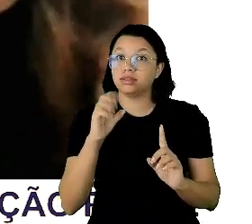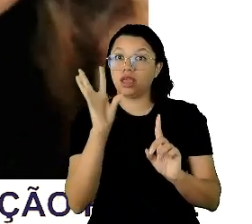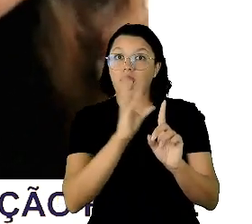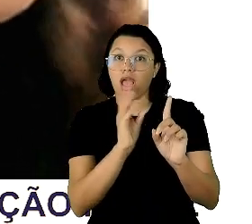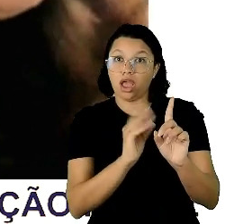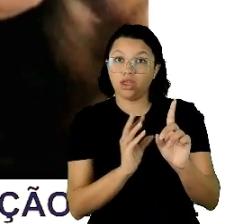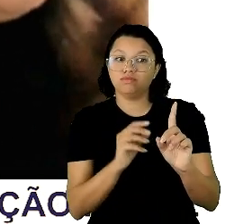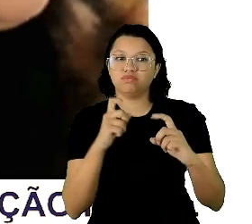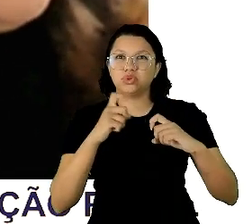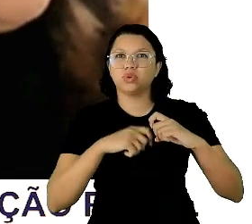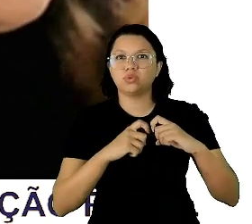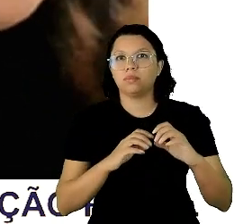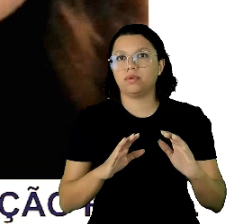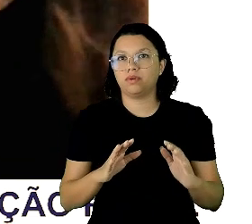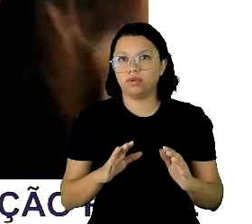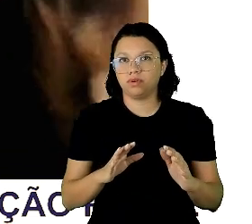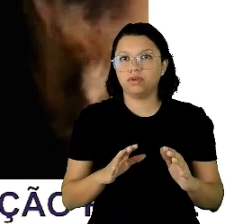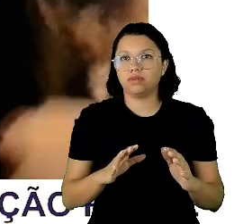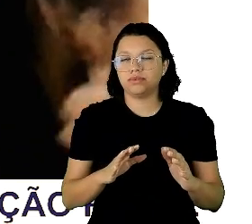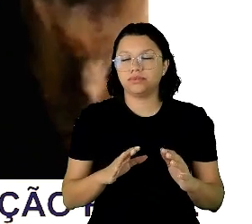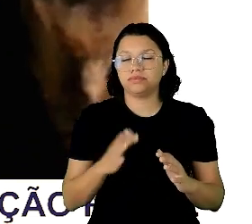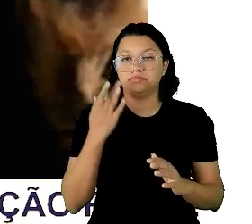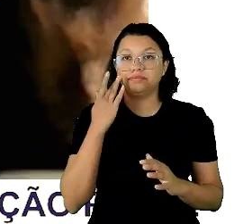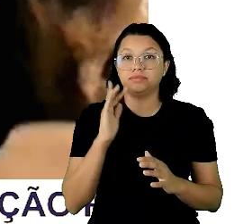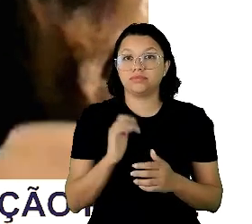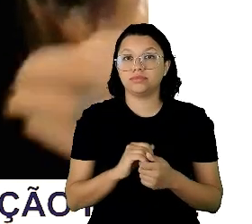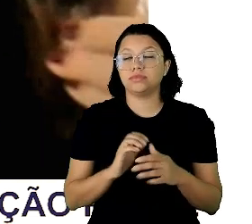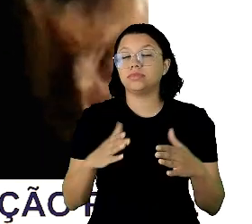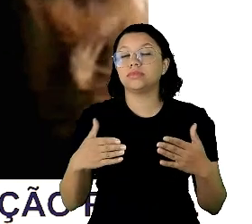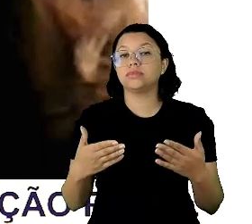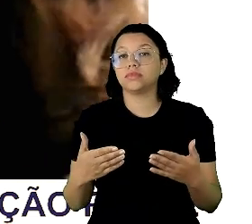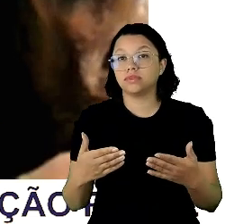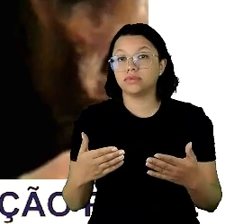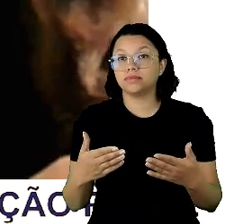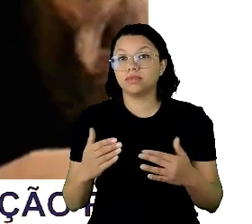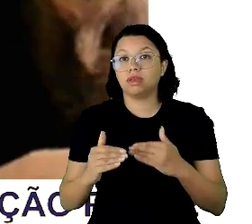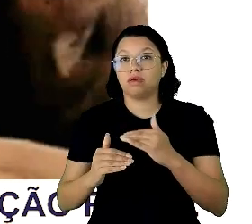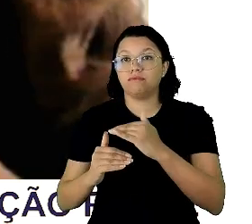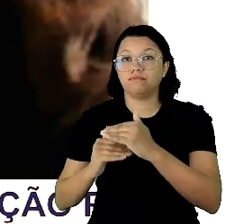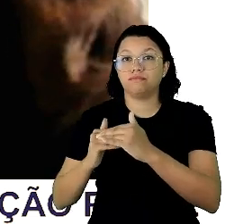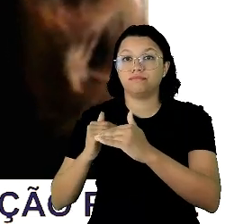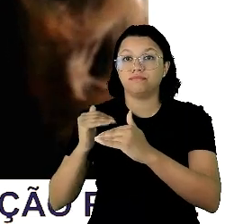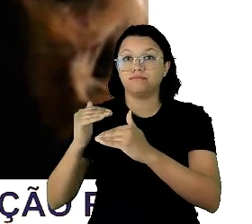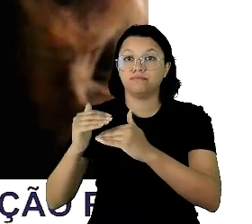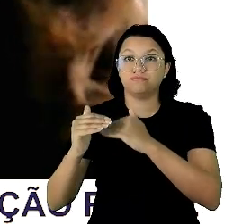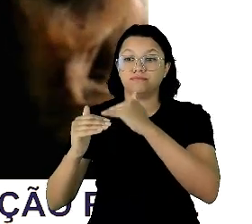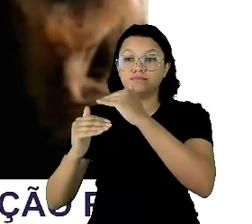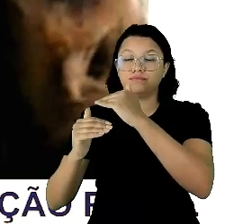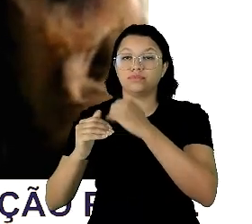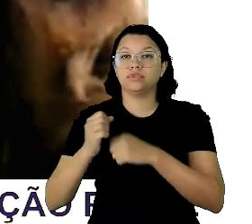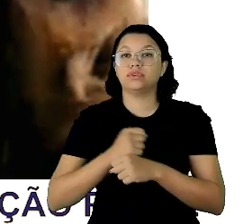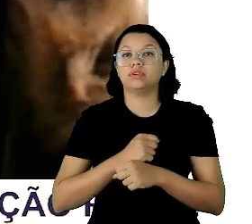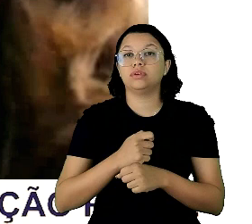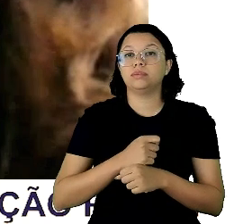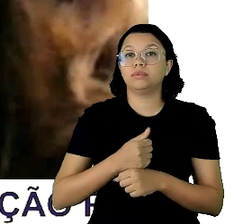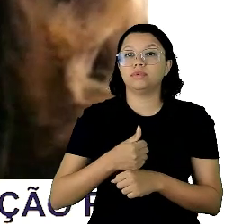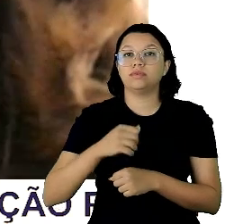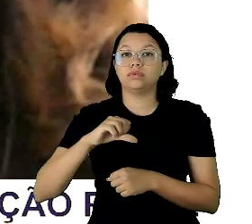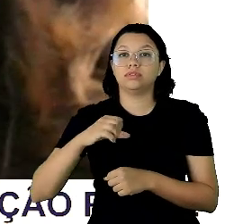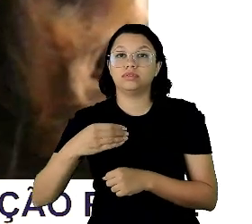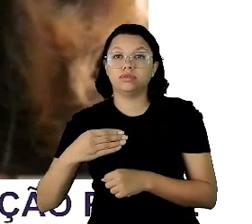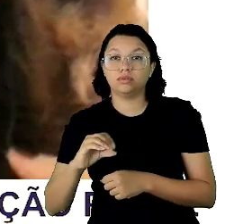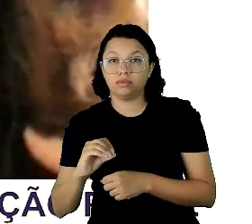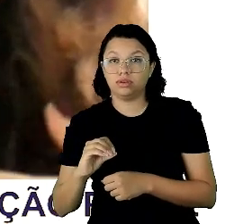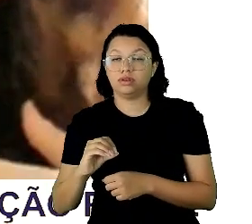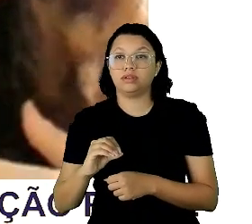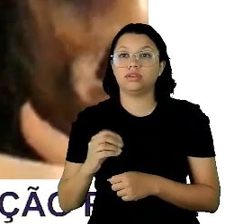Não sei. Aí, com isso, foi evoluindo. Em 1940,